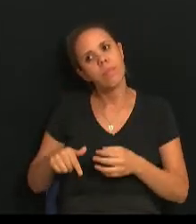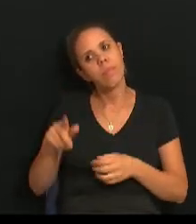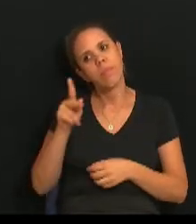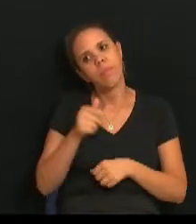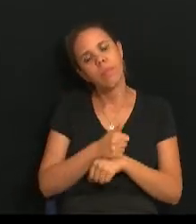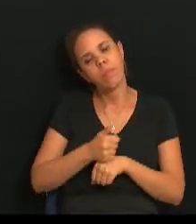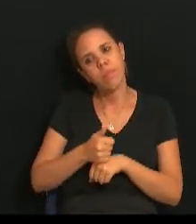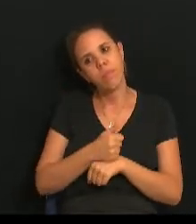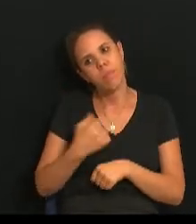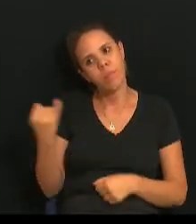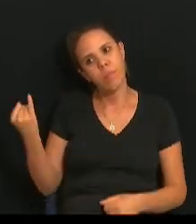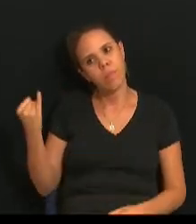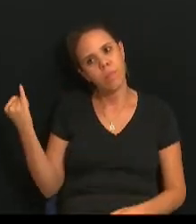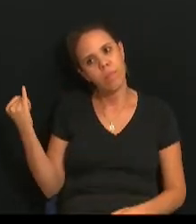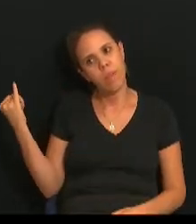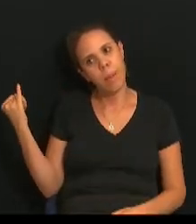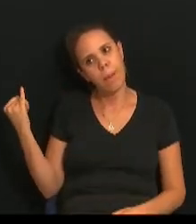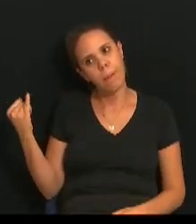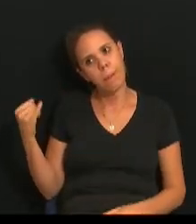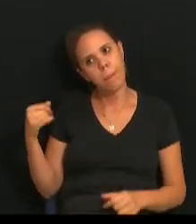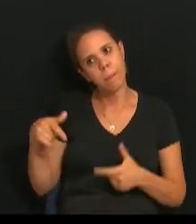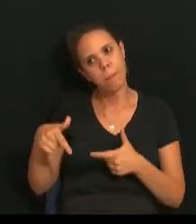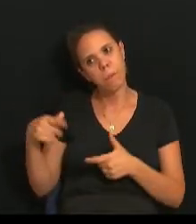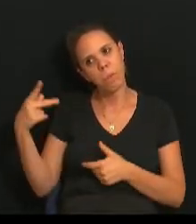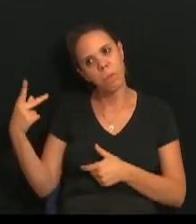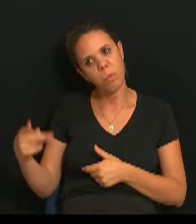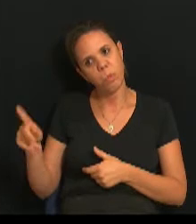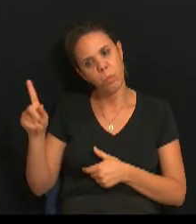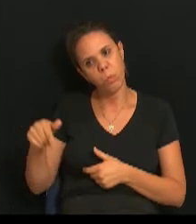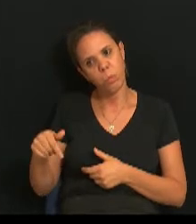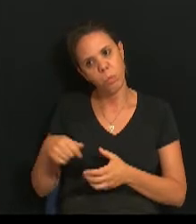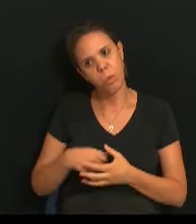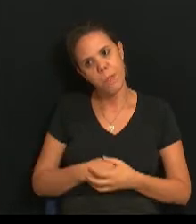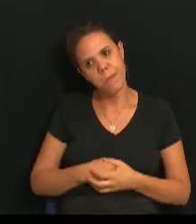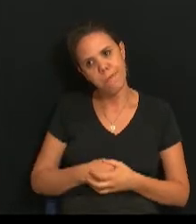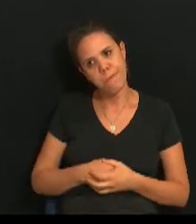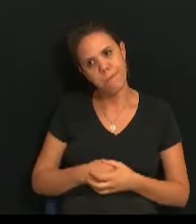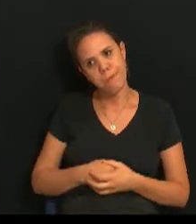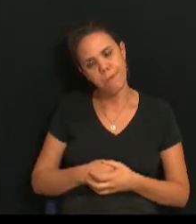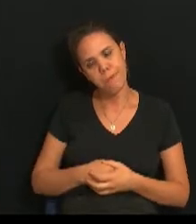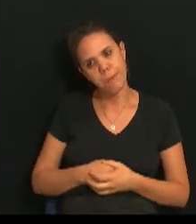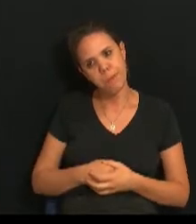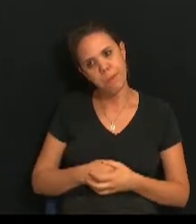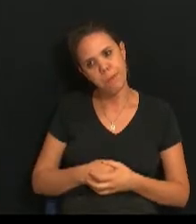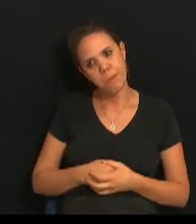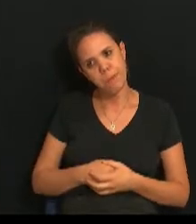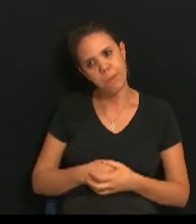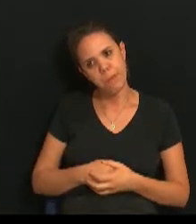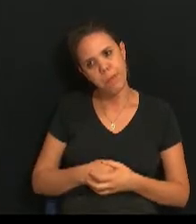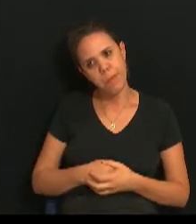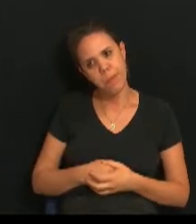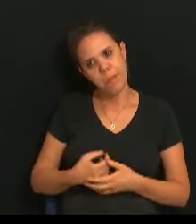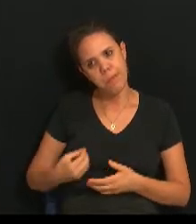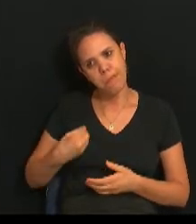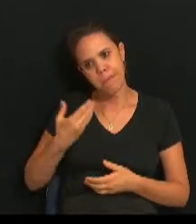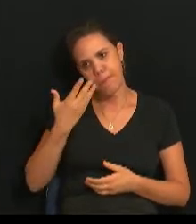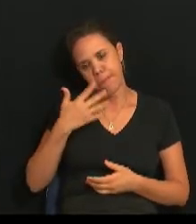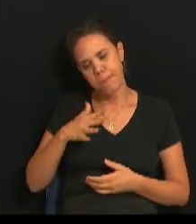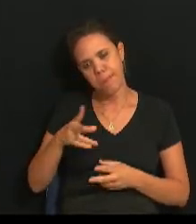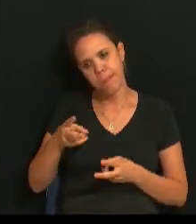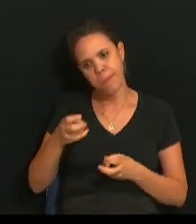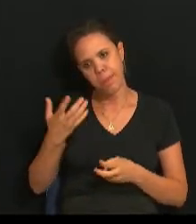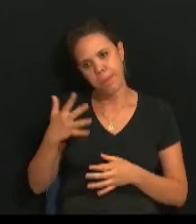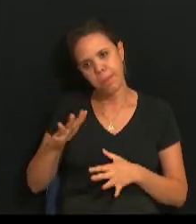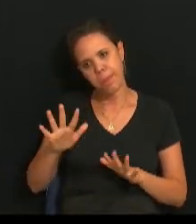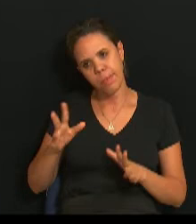muito importante e o seu trabalho é muito importante na vida das crianças. Mas o que a gente percebe ultimamente